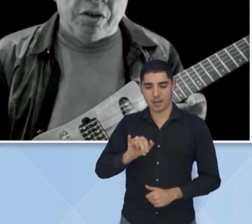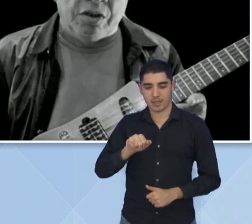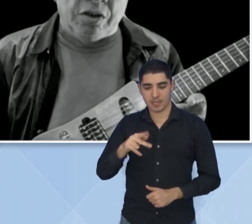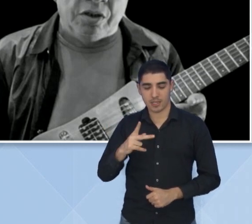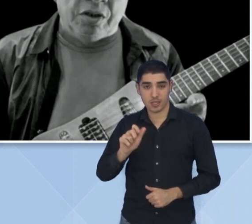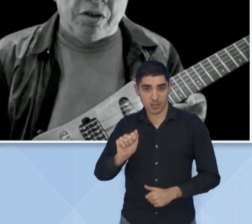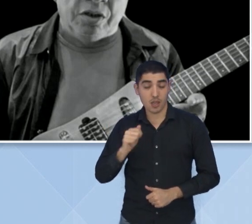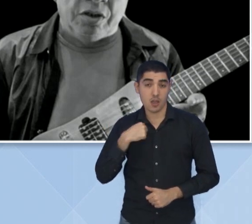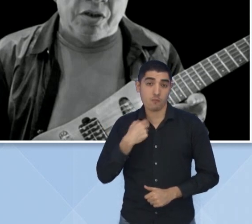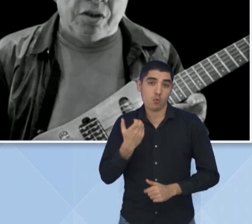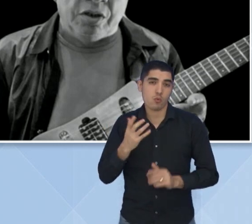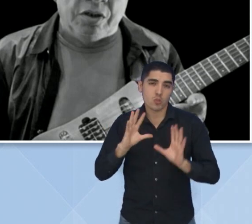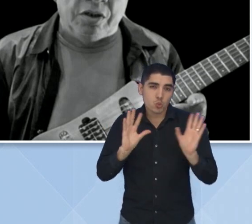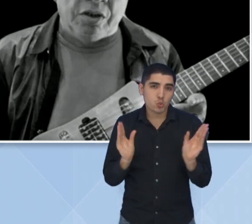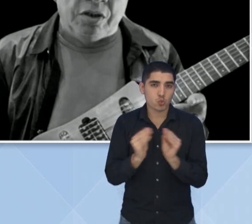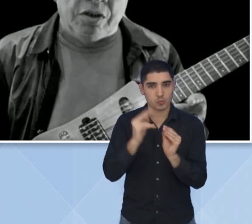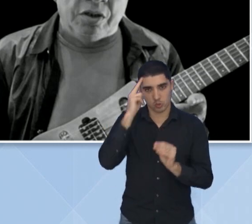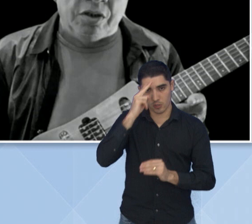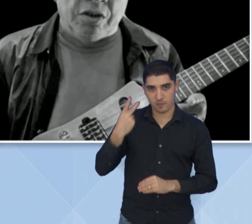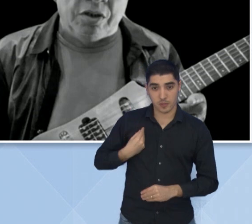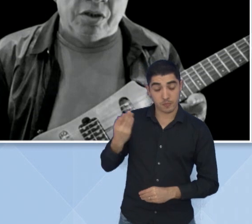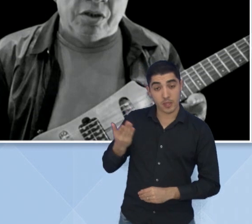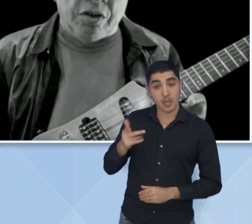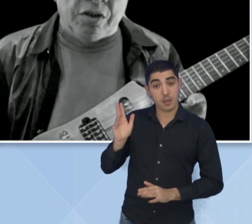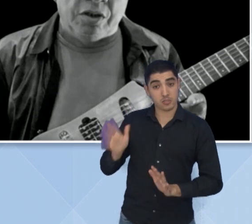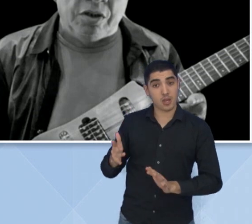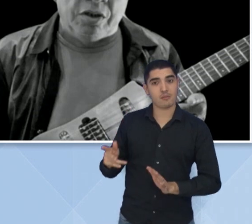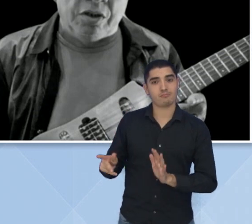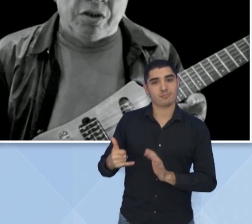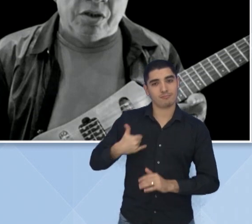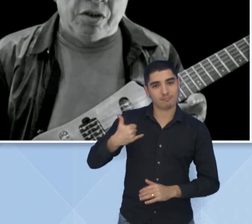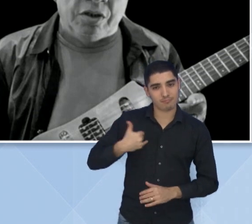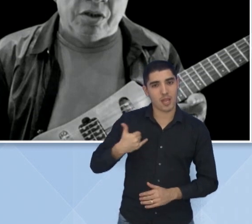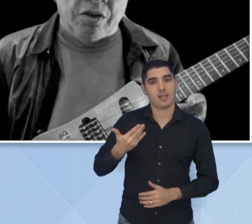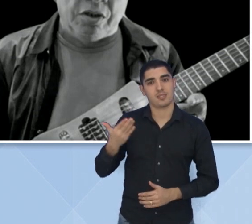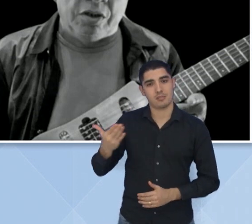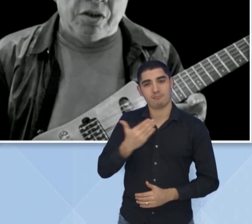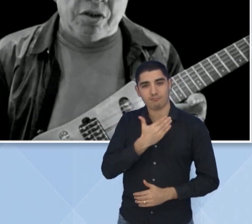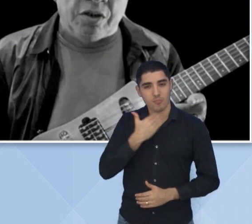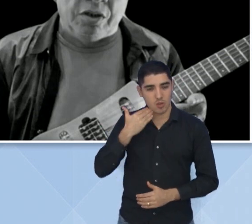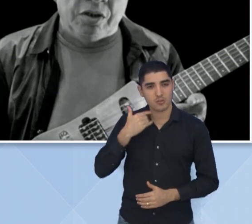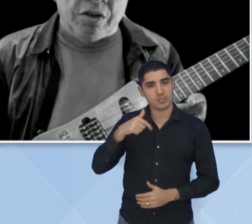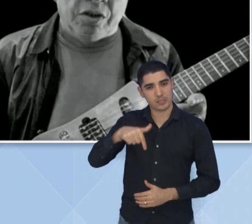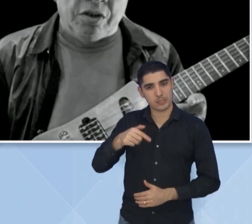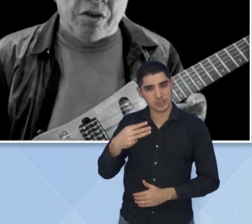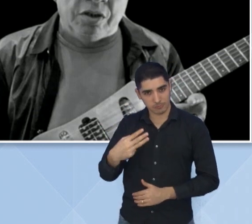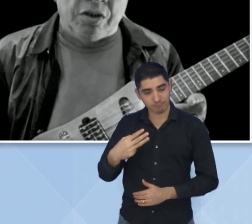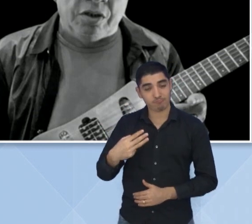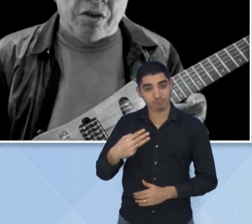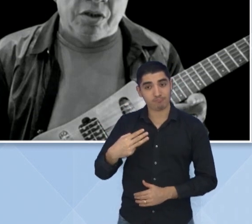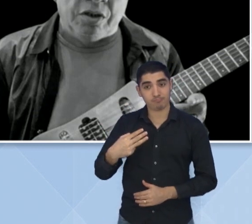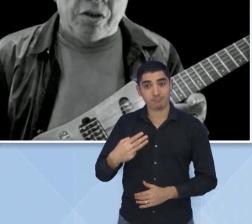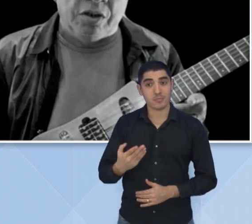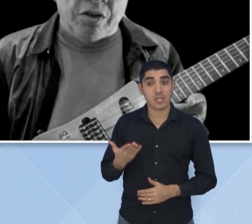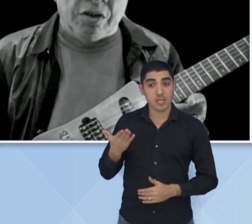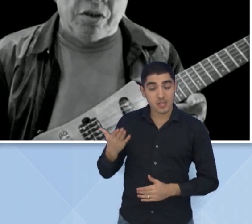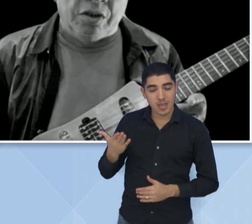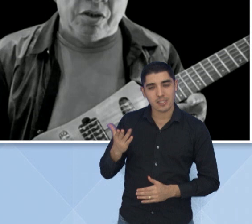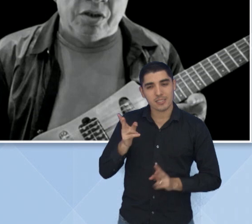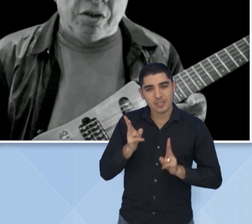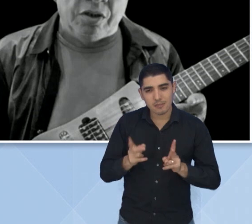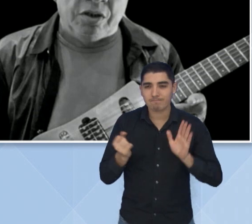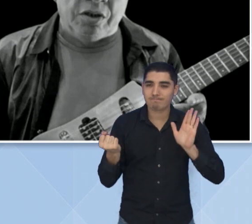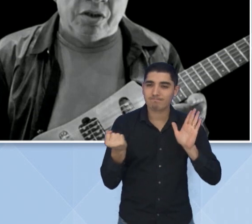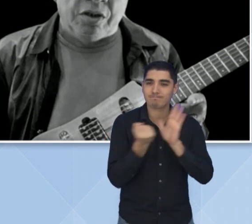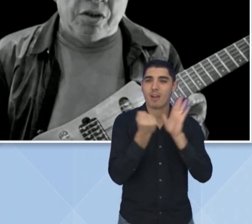dele. Aos 73 anos, Braguinha nos deixou, e sua presença foi marcada por